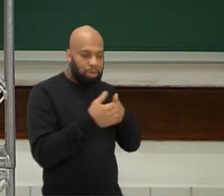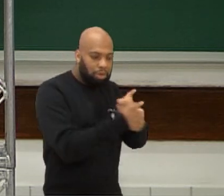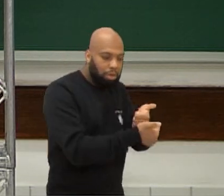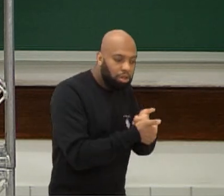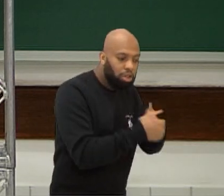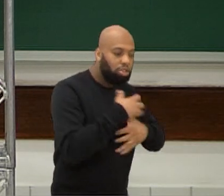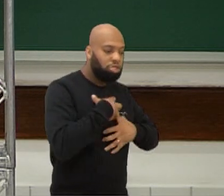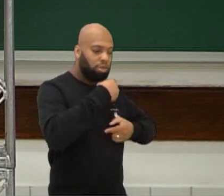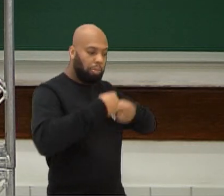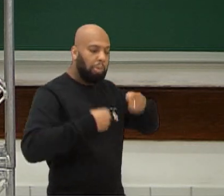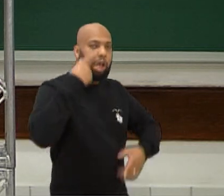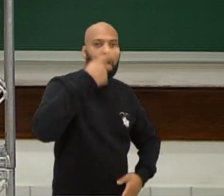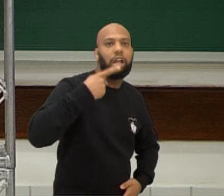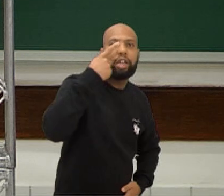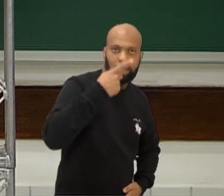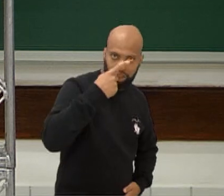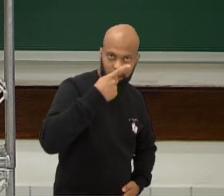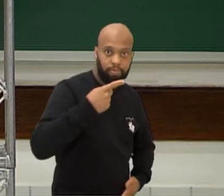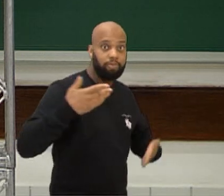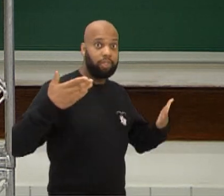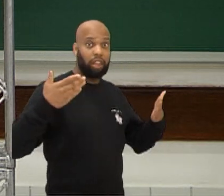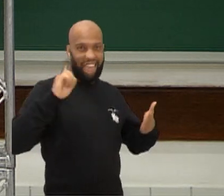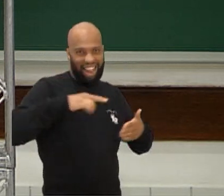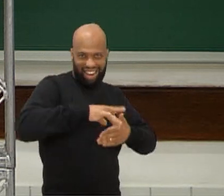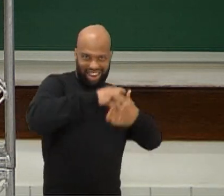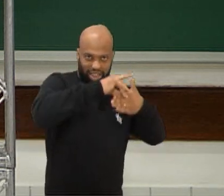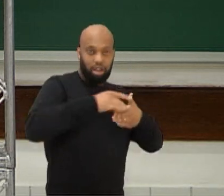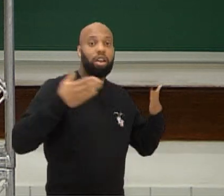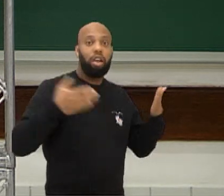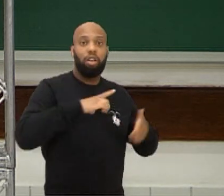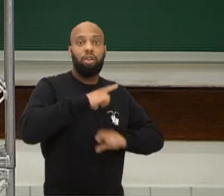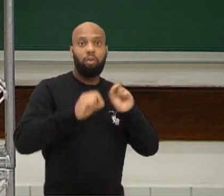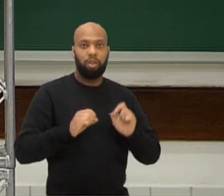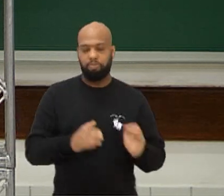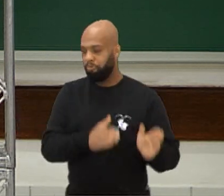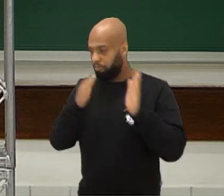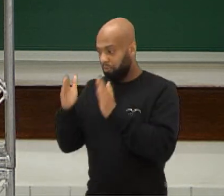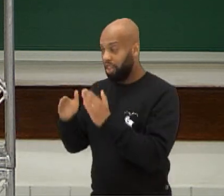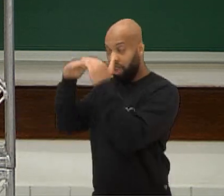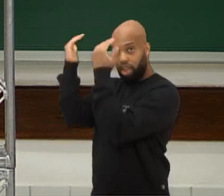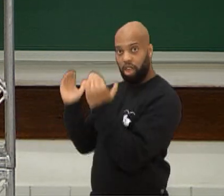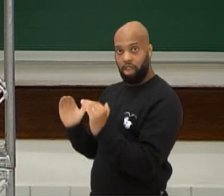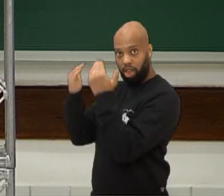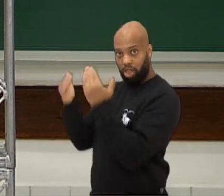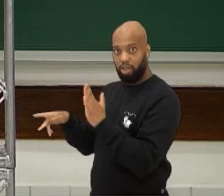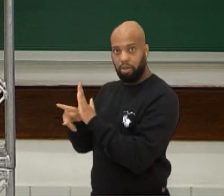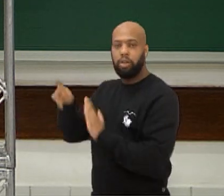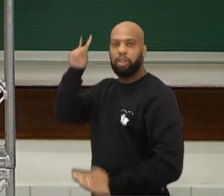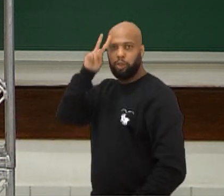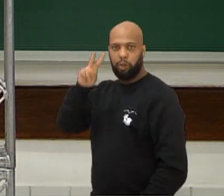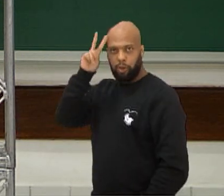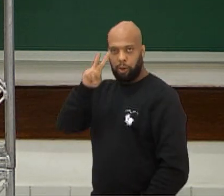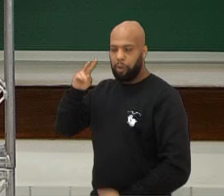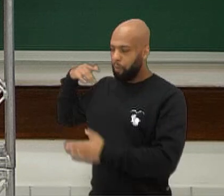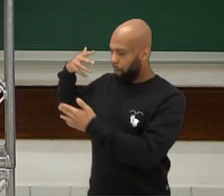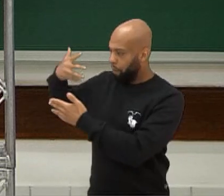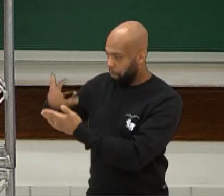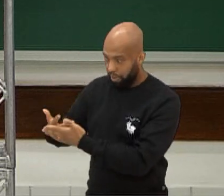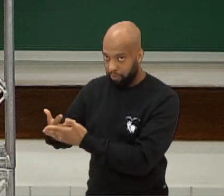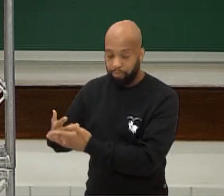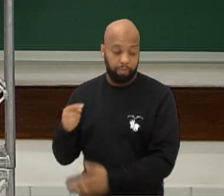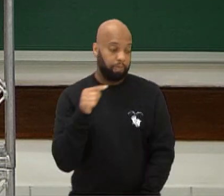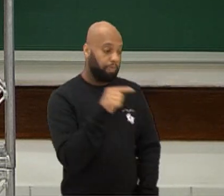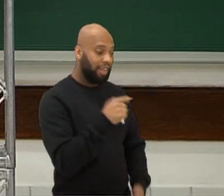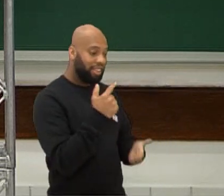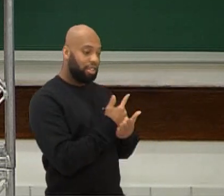a política como segundo chanceler. Aqui ele vai trazer para nós o sentido da análise histórica. No Príncipe